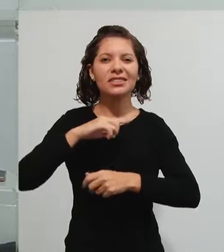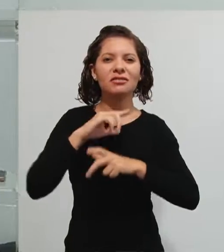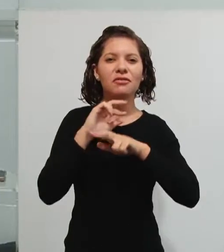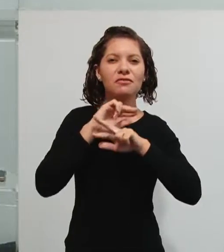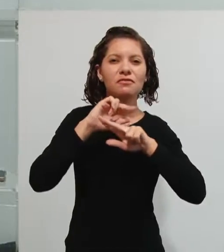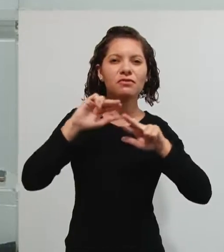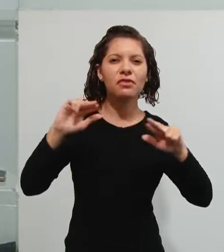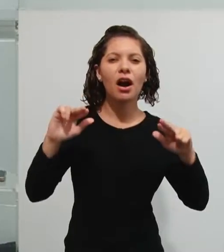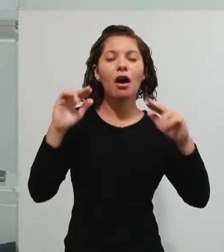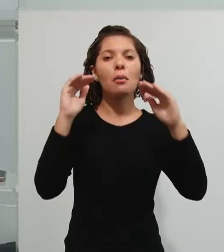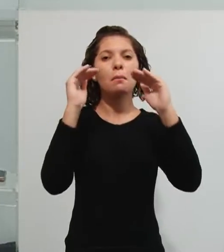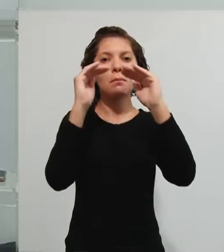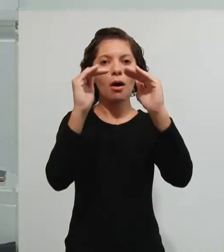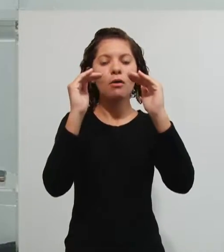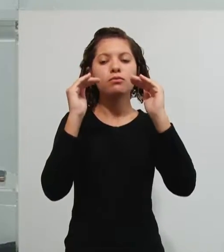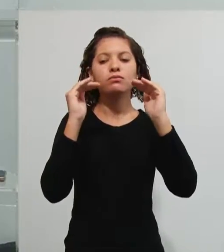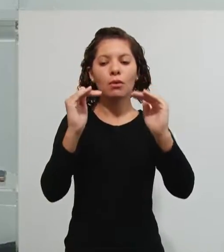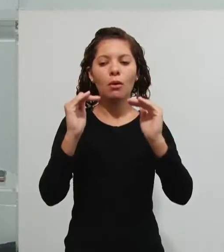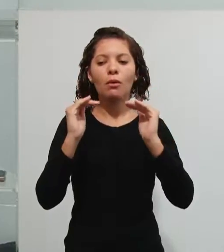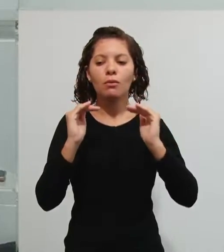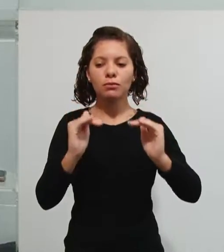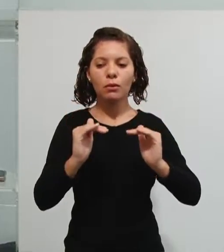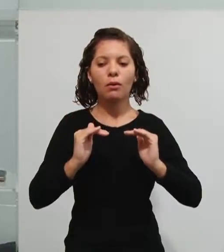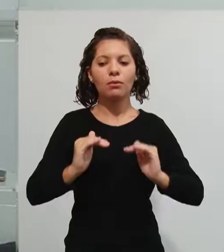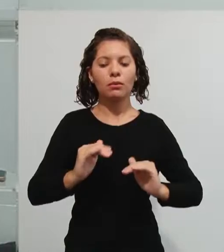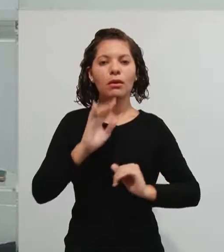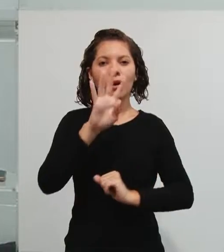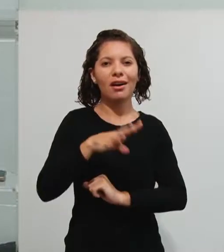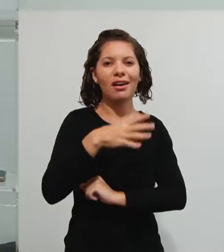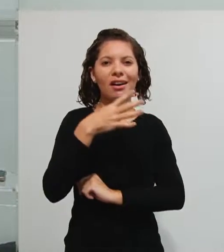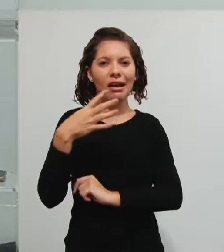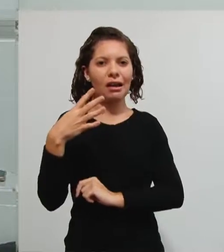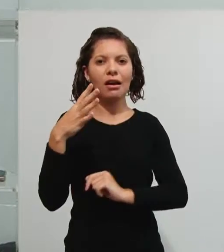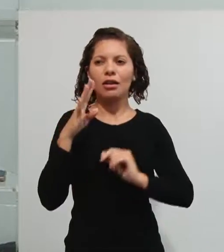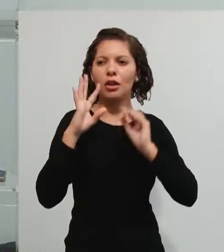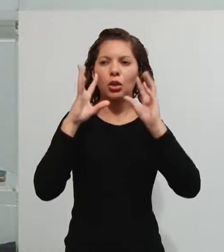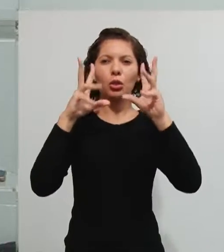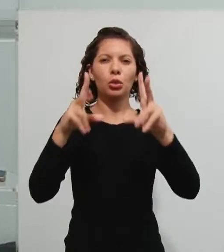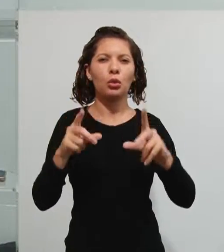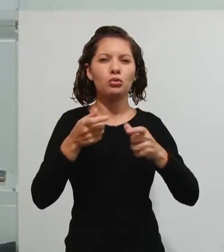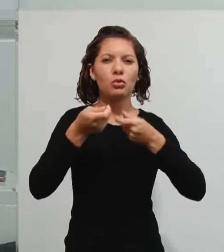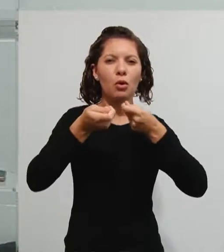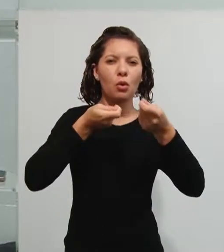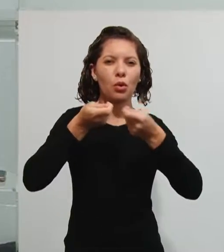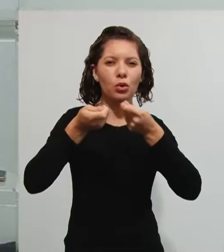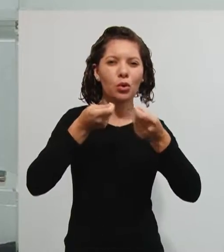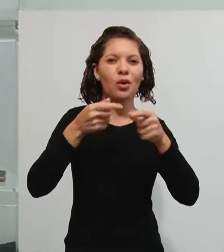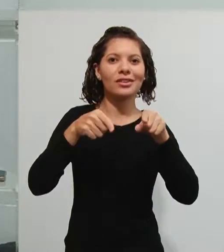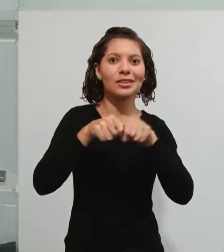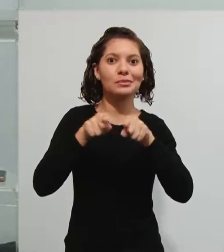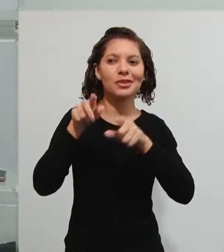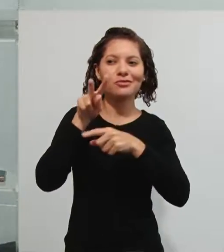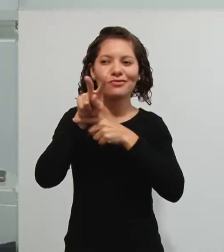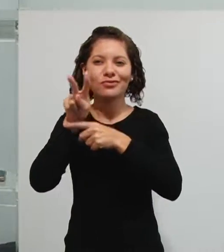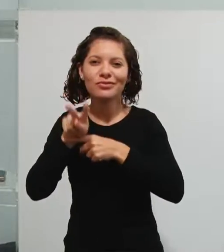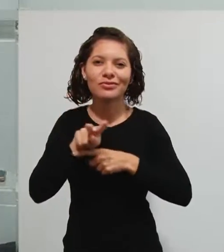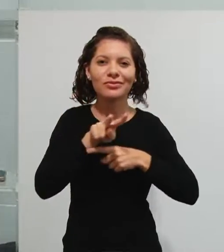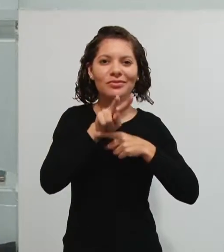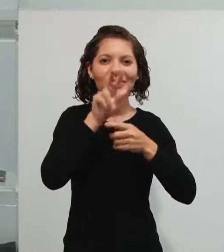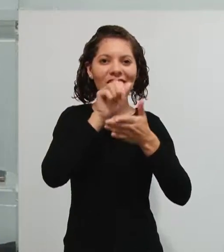vários níveis de atores que estão para controlar / fiscalizar a